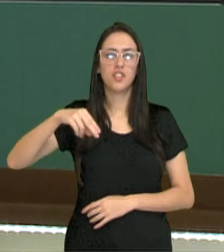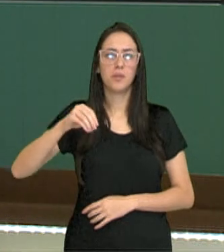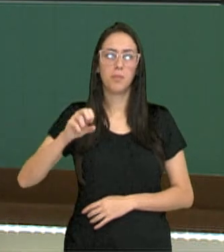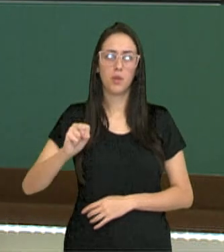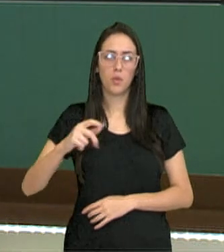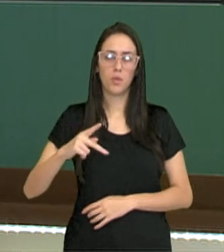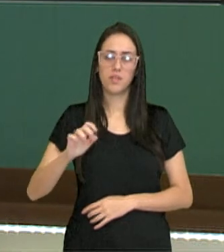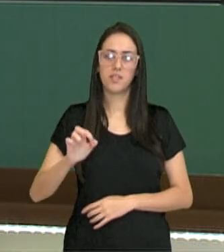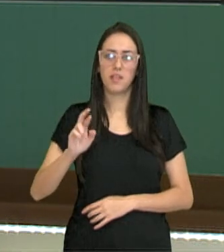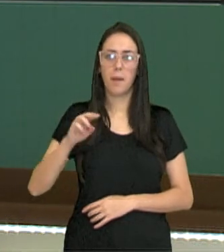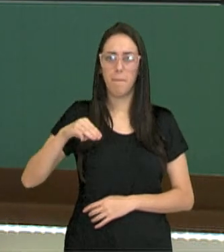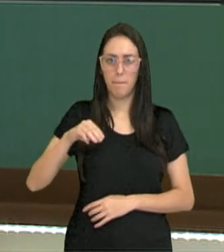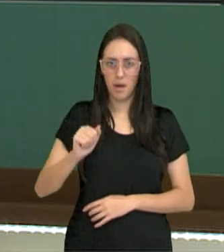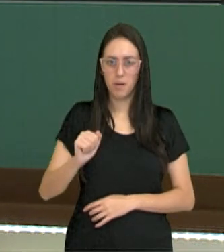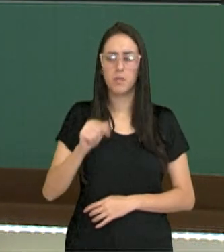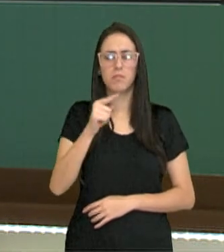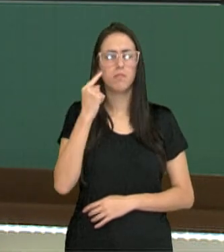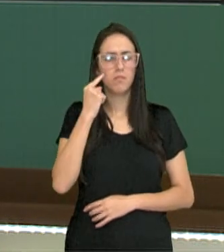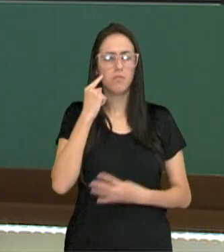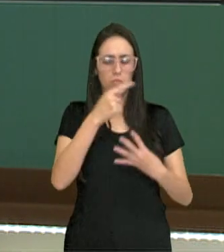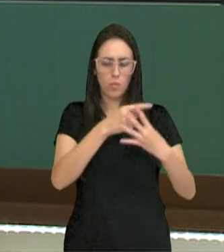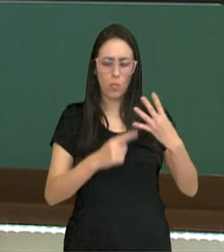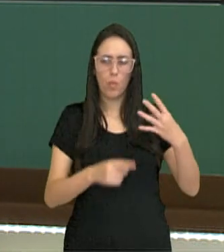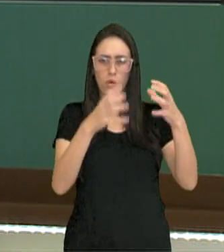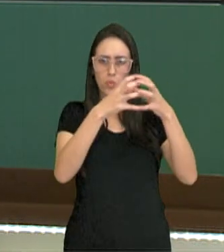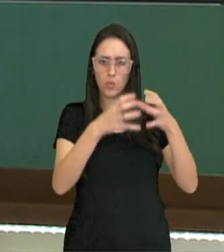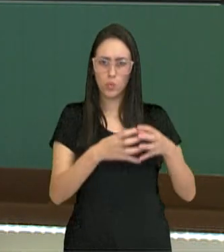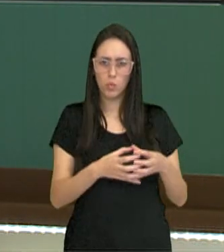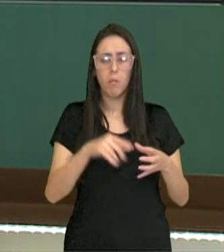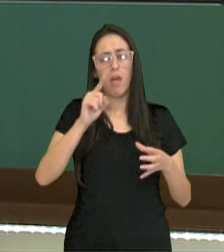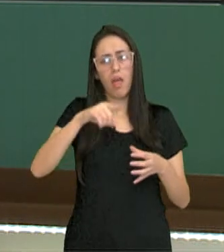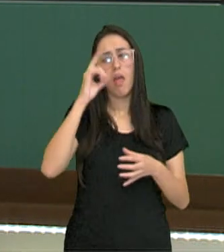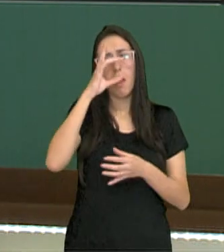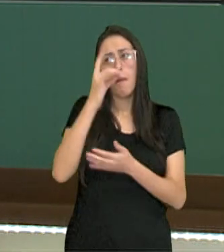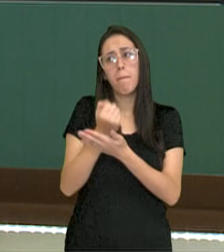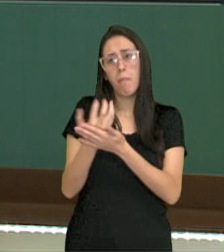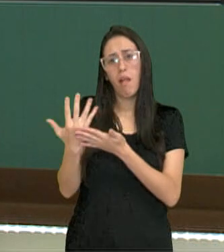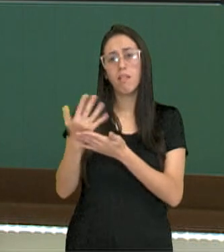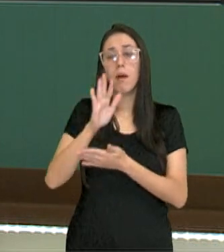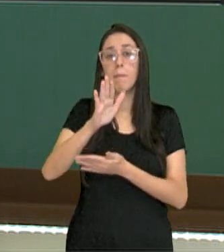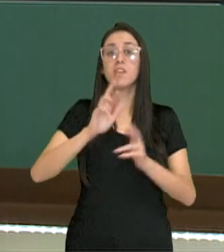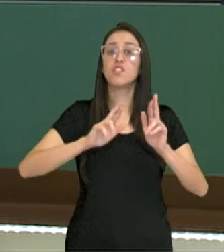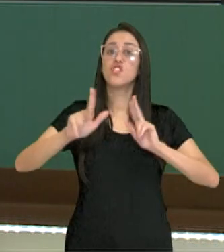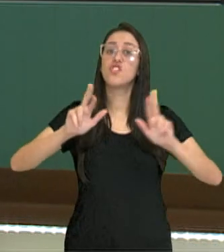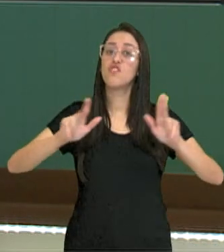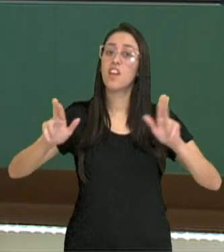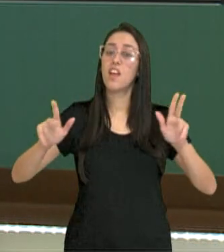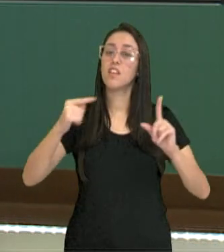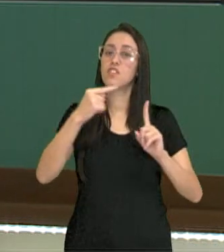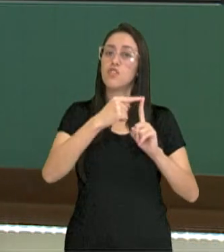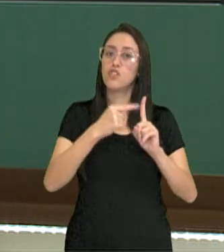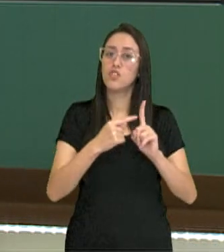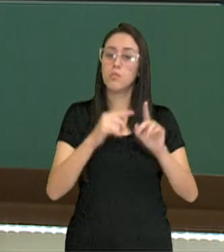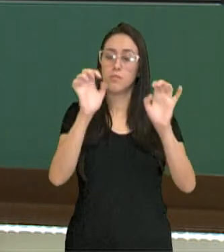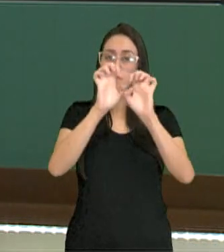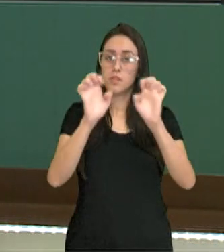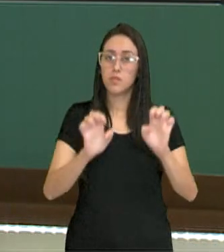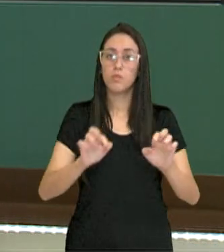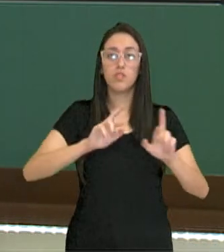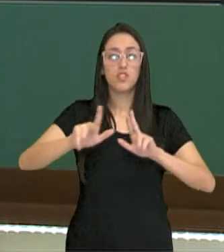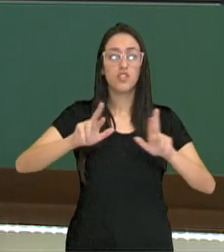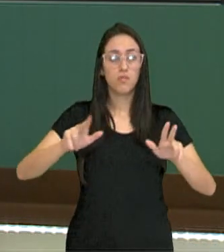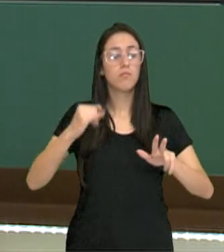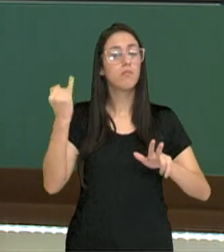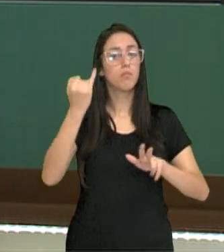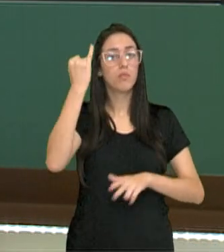4 grupos, embora sejam plantas, elas são diferentes entre si. Têm estruturas, então por isso a importância